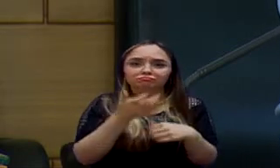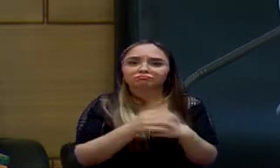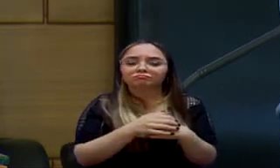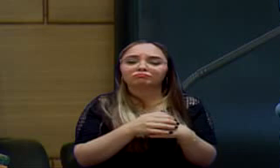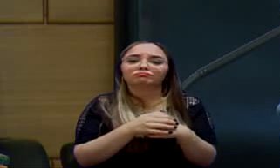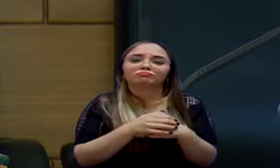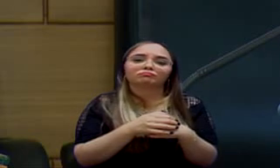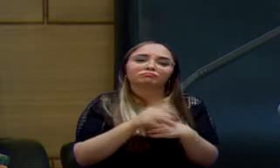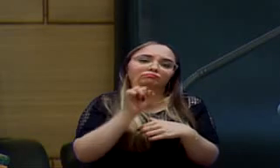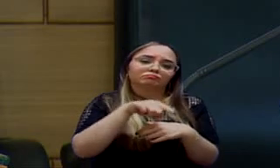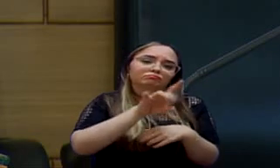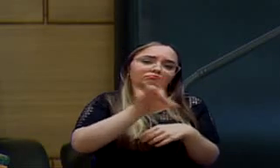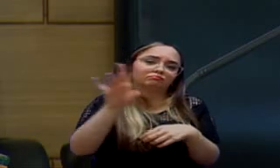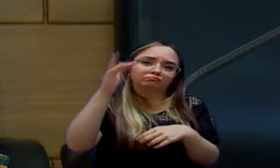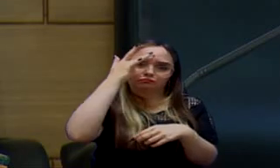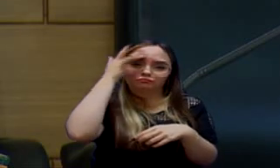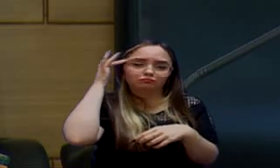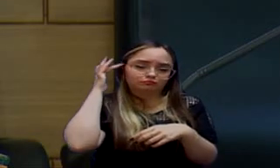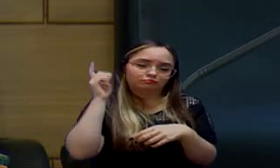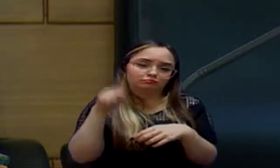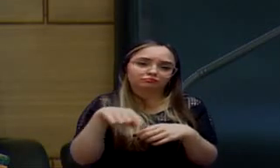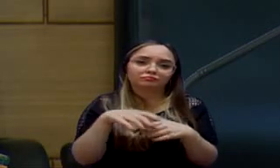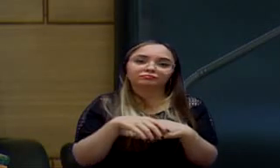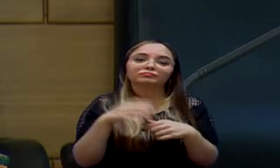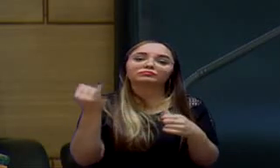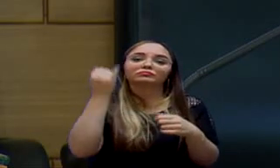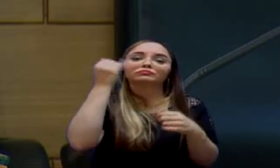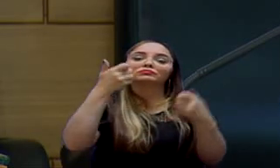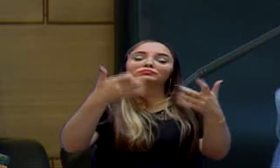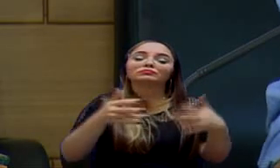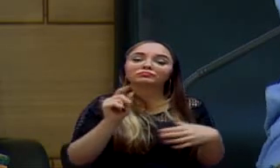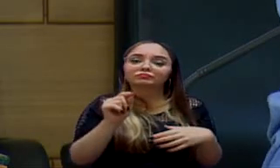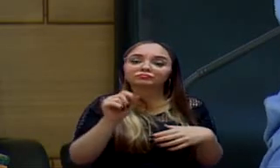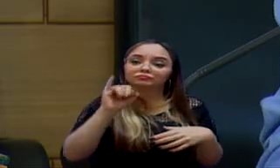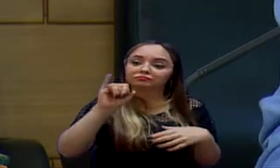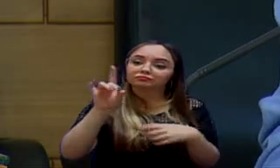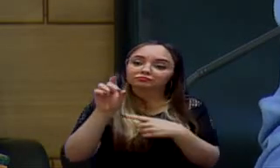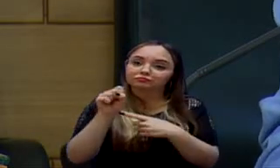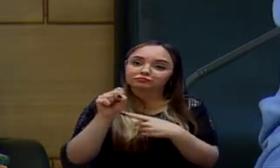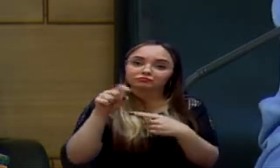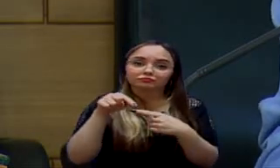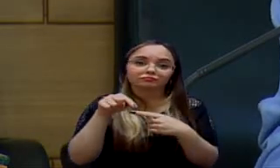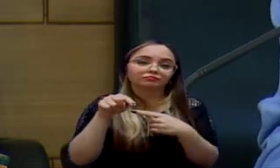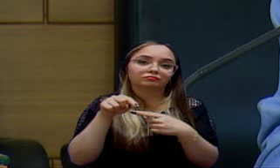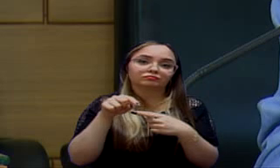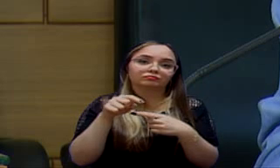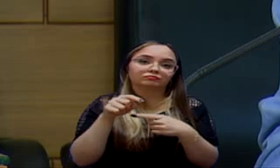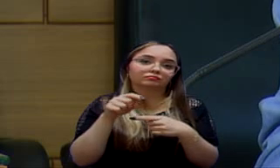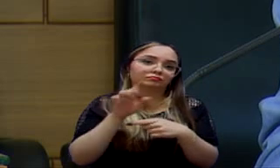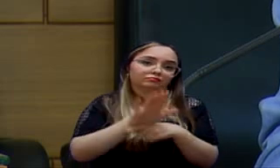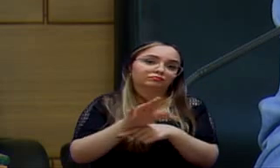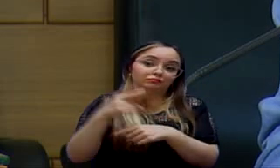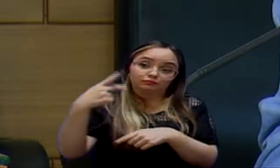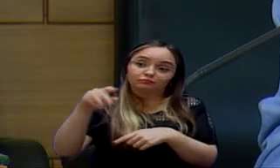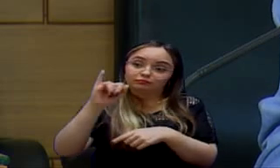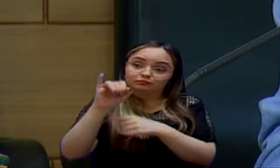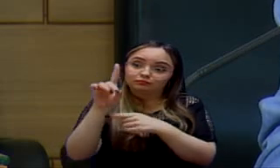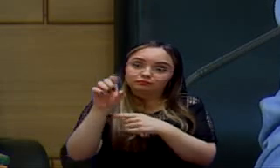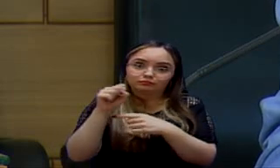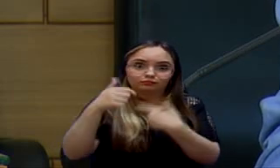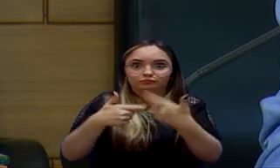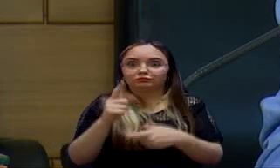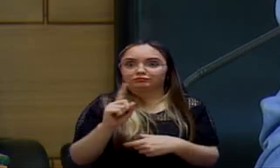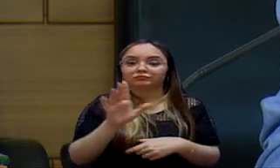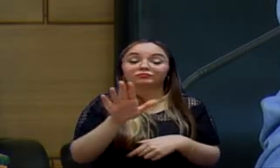fica a critério de cada prestador acho que o que importante dizer aqui é que o ids não prestará mais serviço isso não significa que